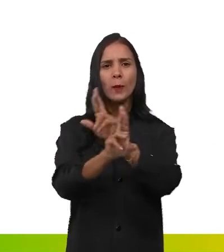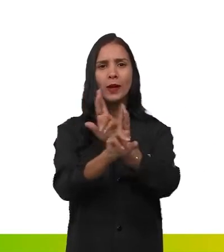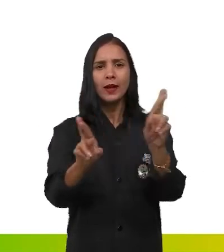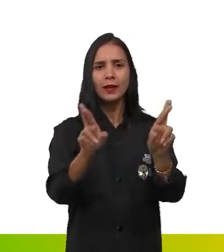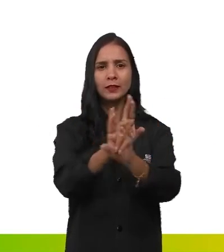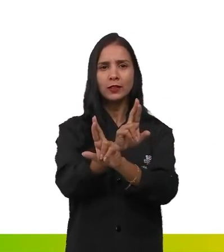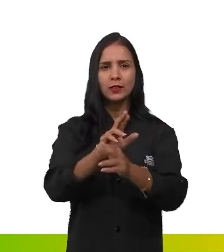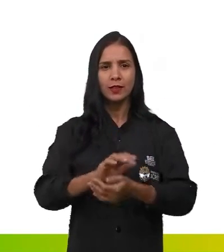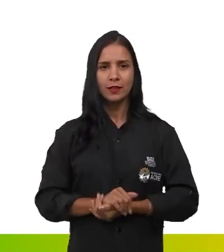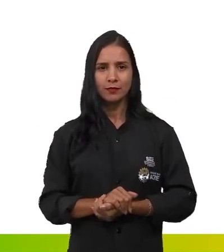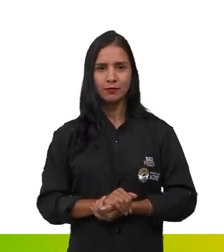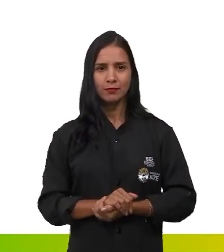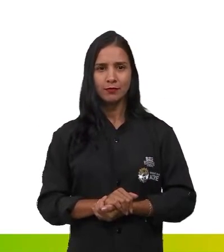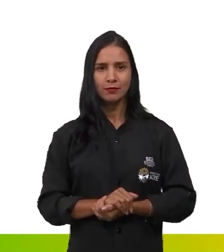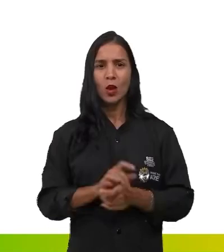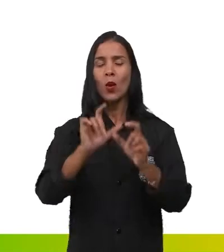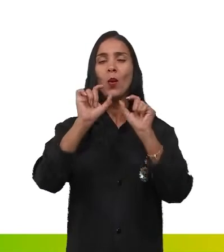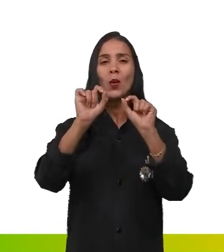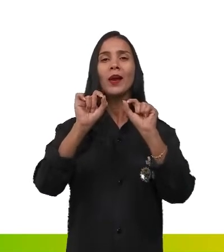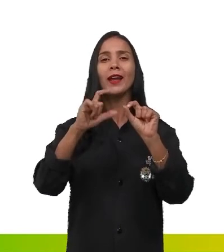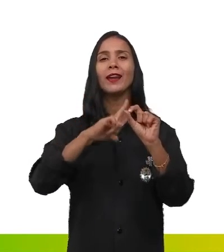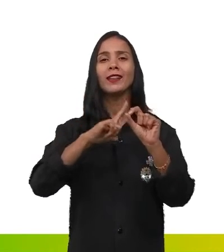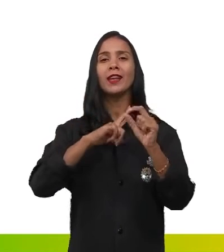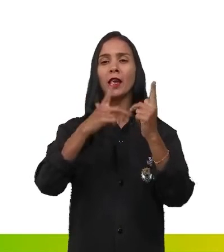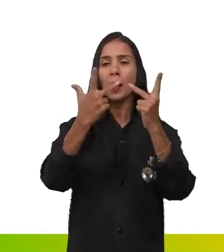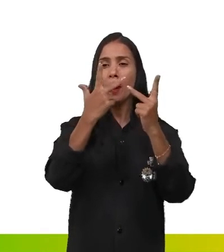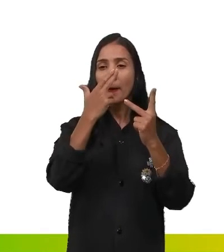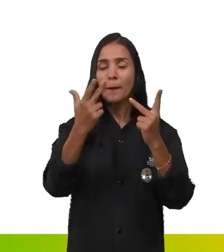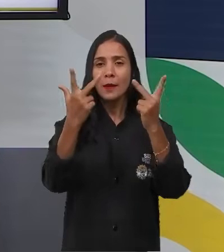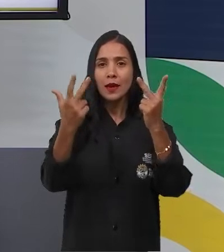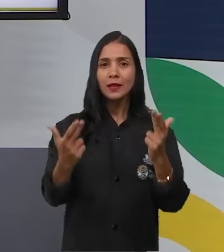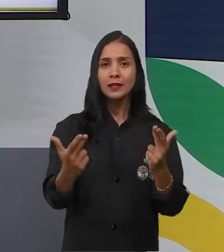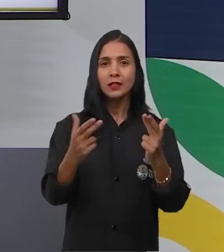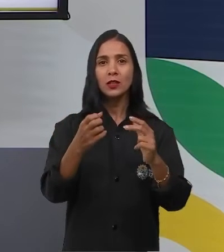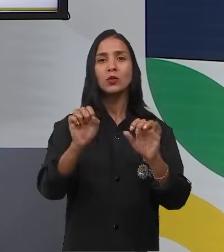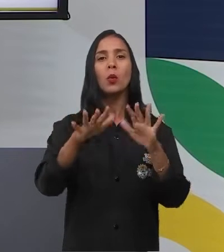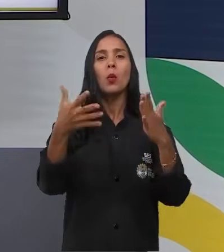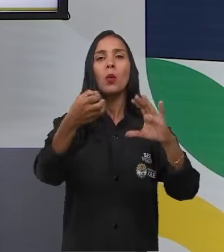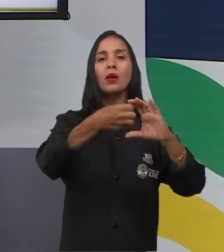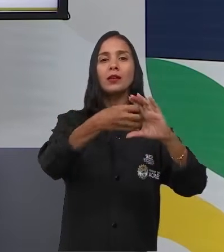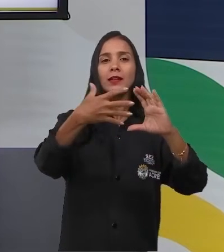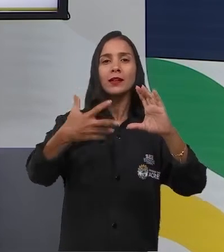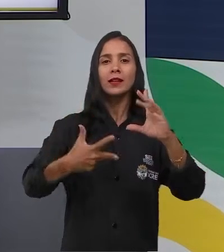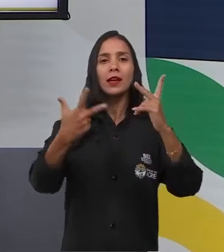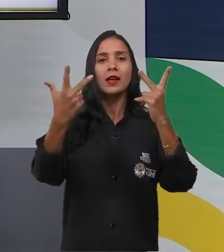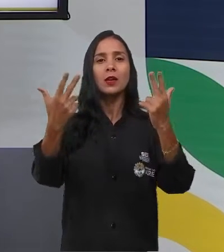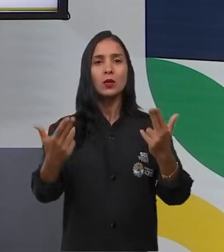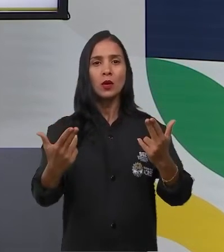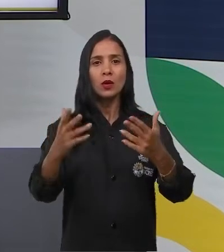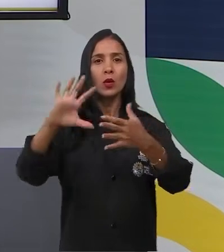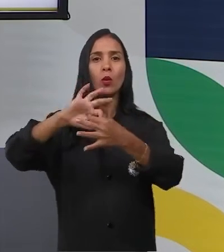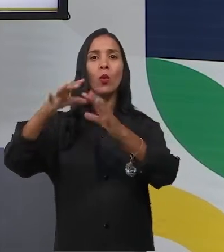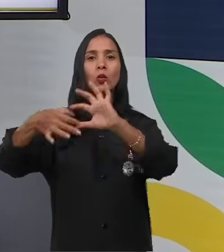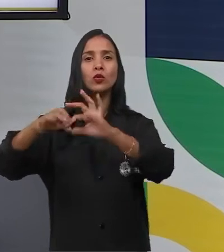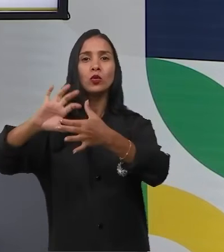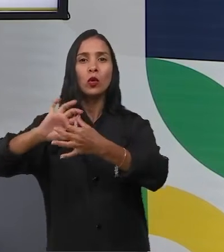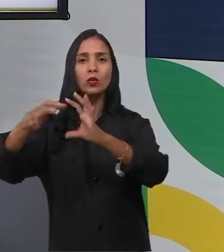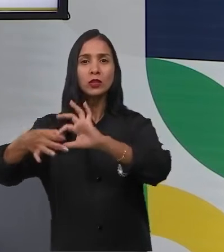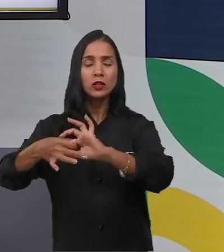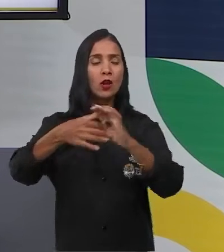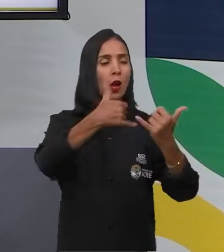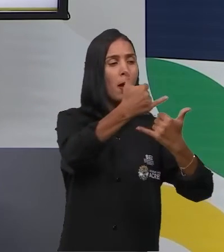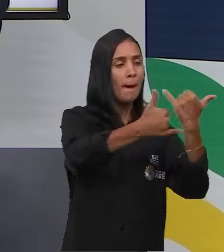se assemelham em que aos Jogos Olímpicos? Qual é a característica dos Jogos Olímpicos? Em que eles podem influenciar,